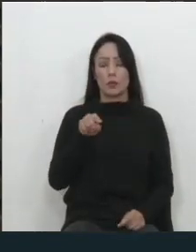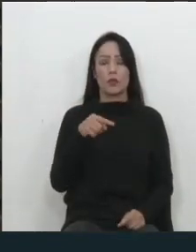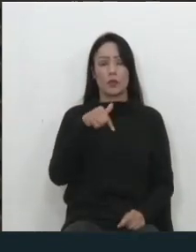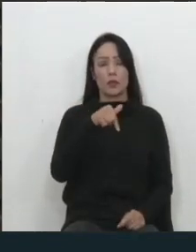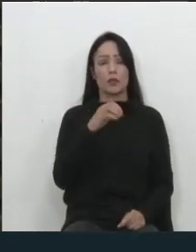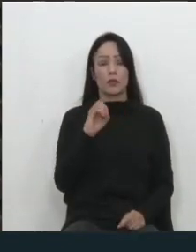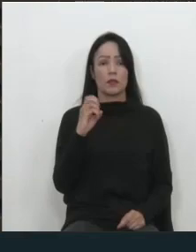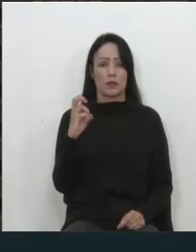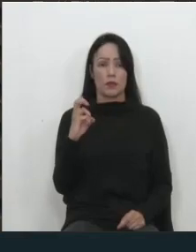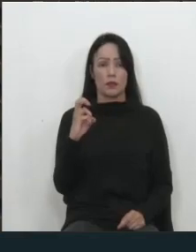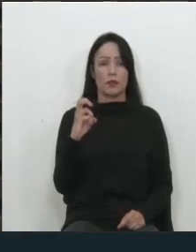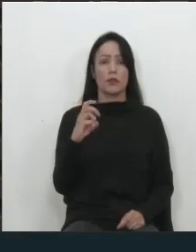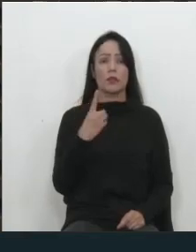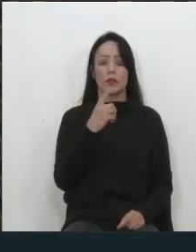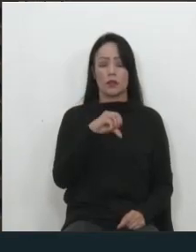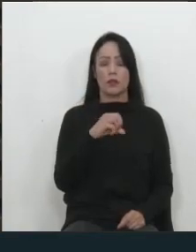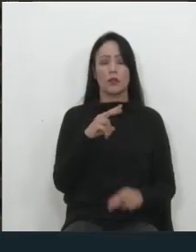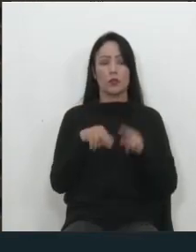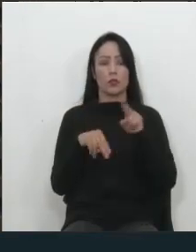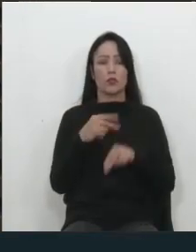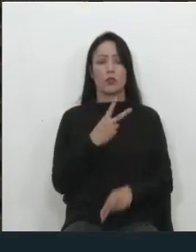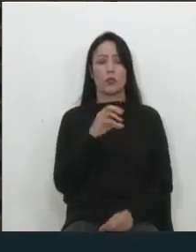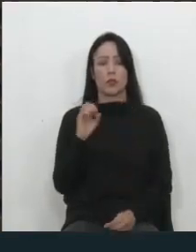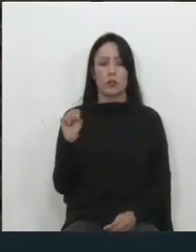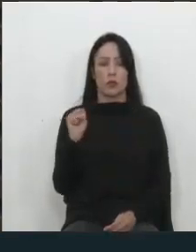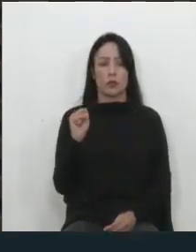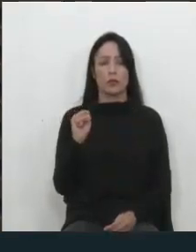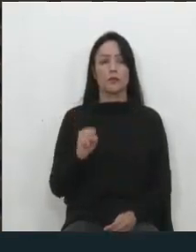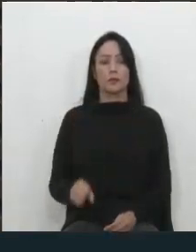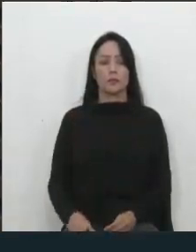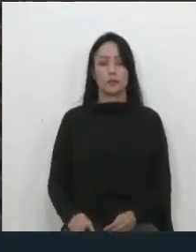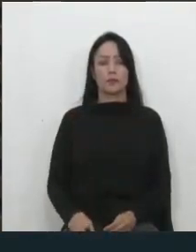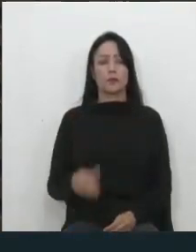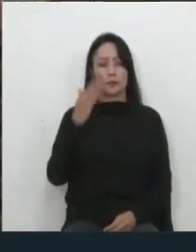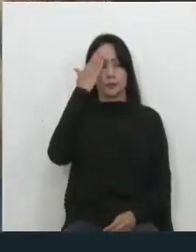11.705, de 19 de junho de 2008, que é a lei seca. Obrigado, presidente.